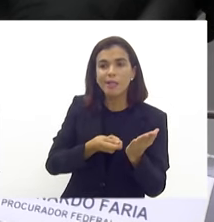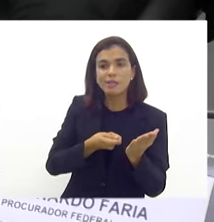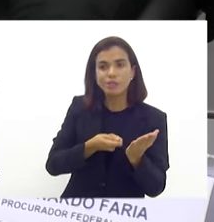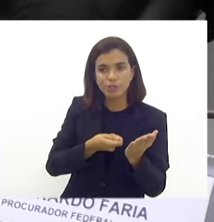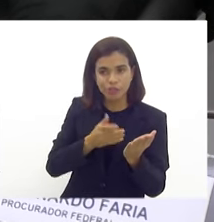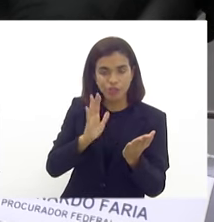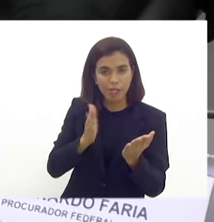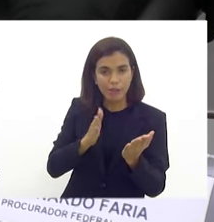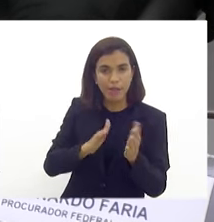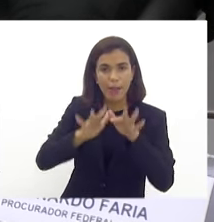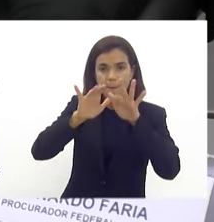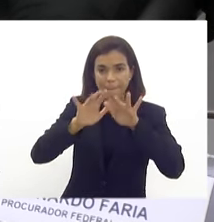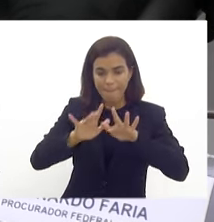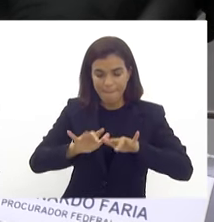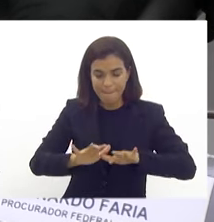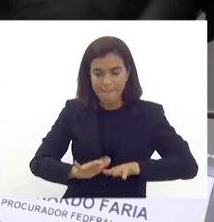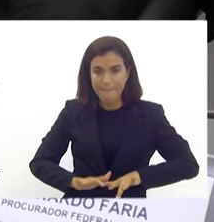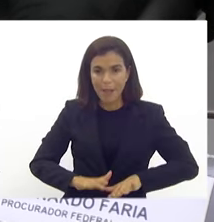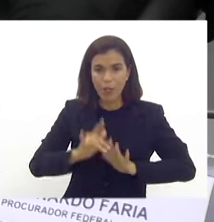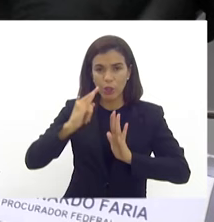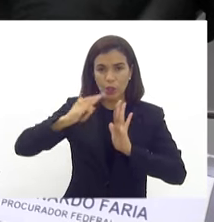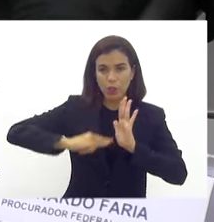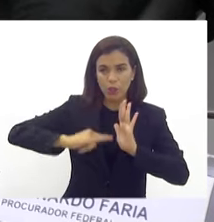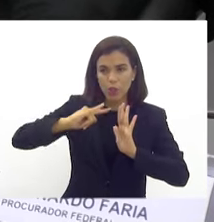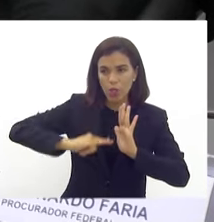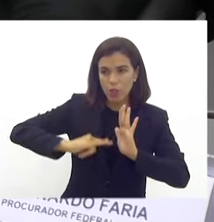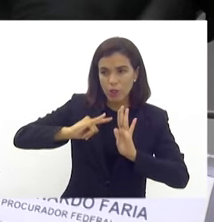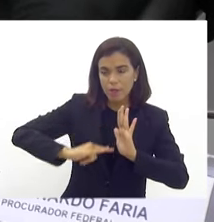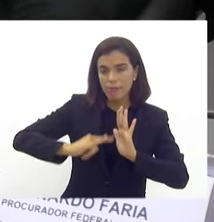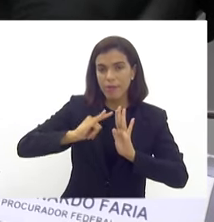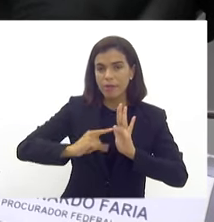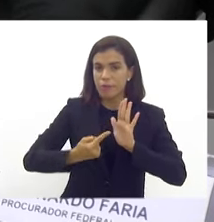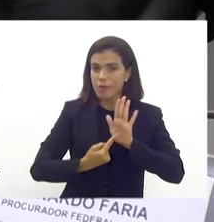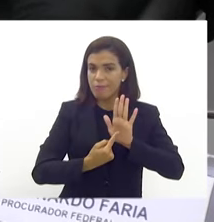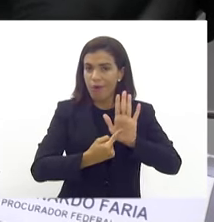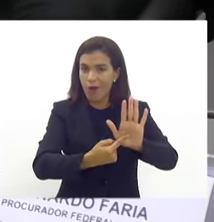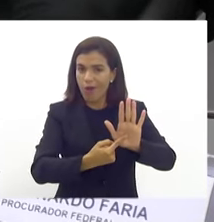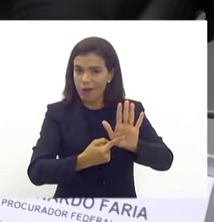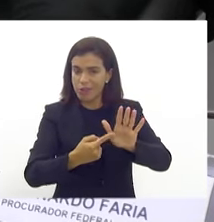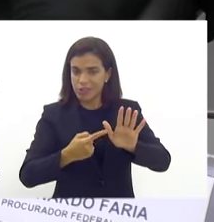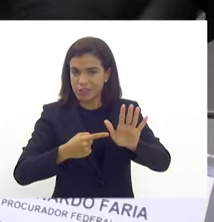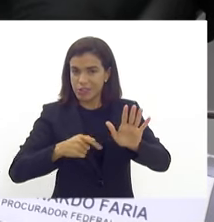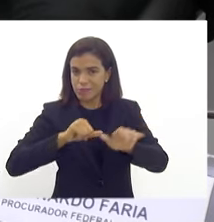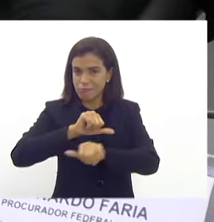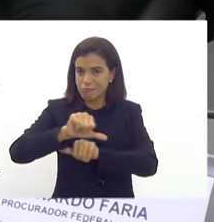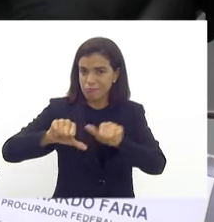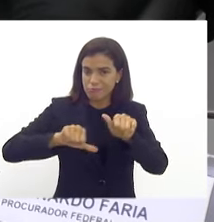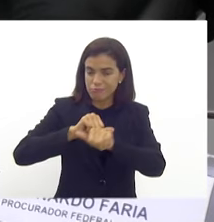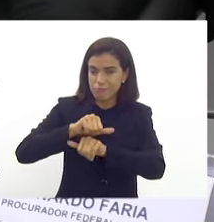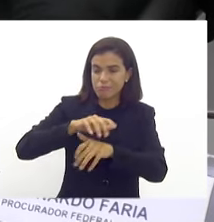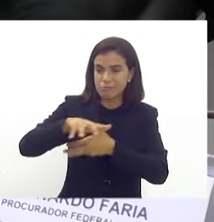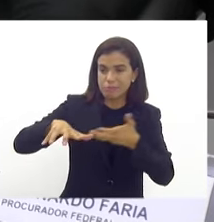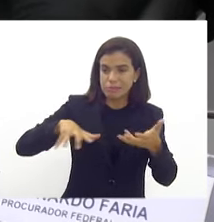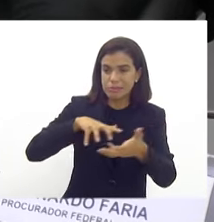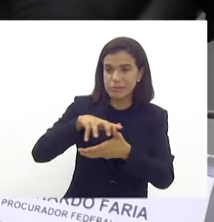internalizada através de algum documento que aponte essas informações evidente que a como a senhora afirmou